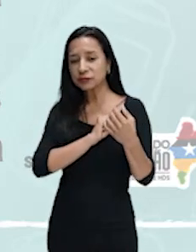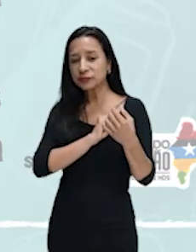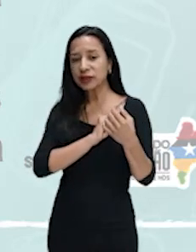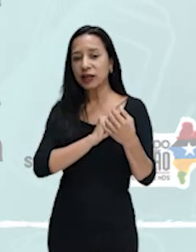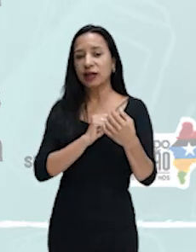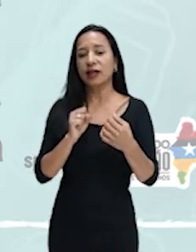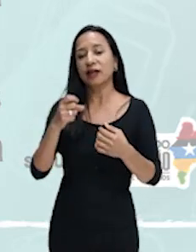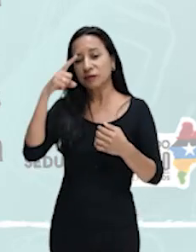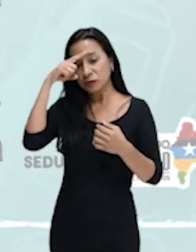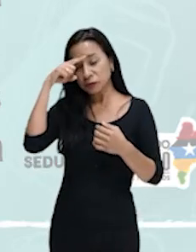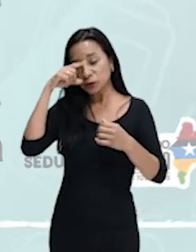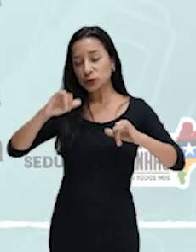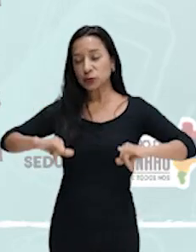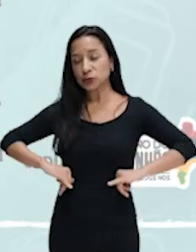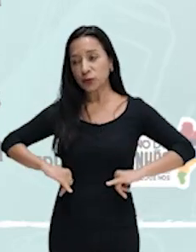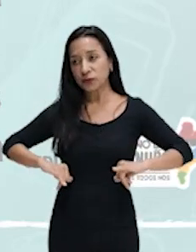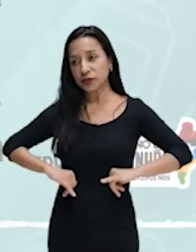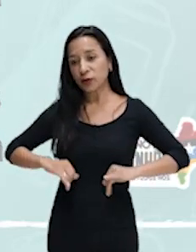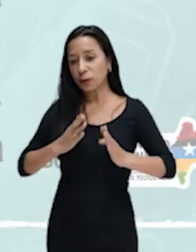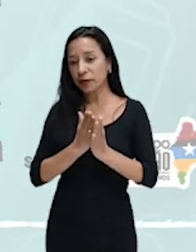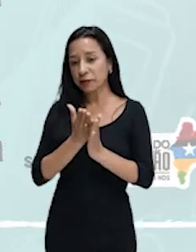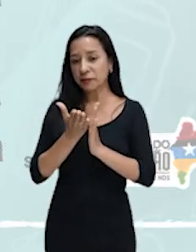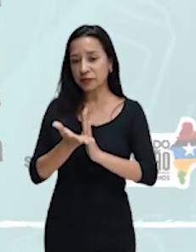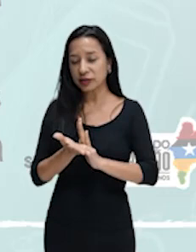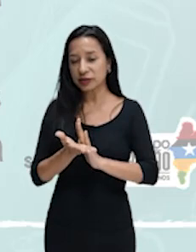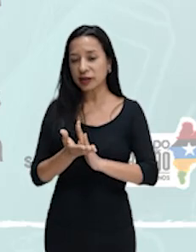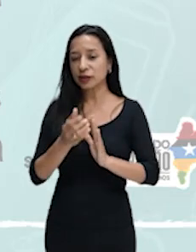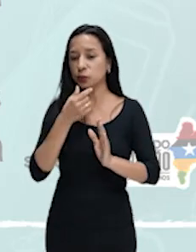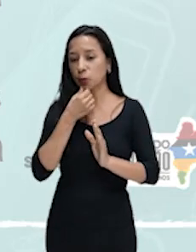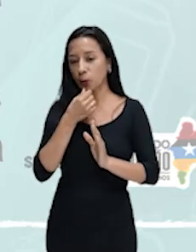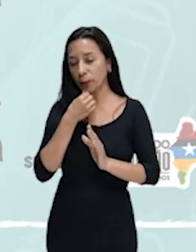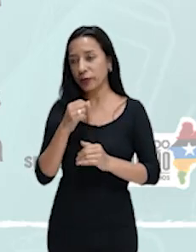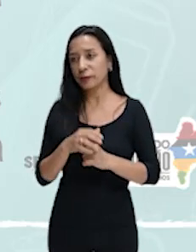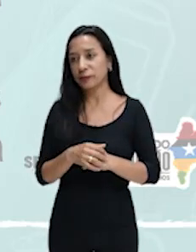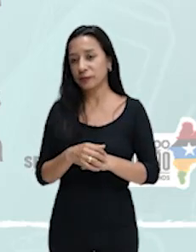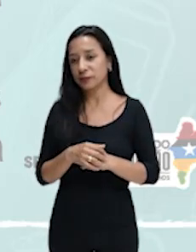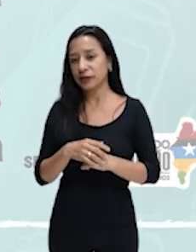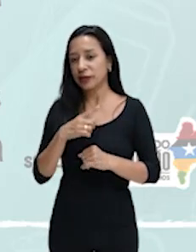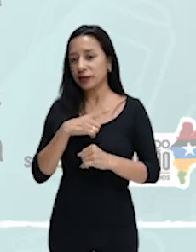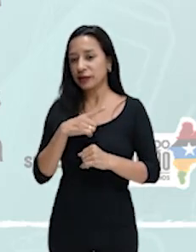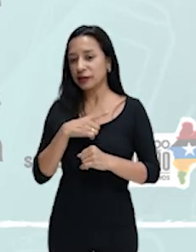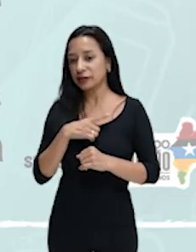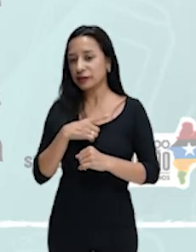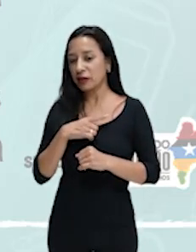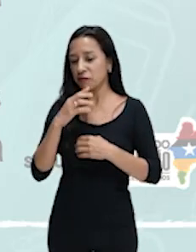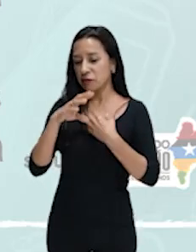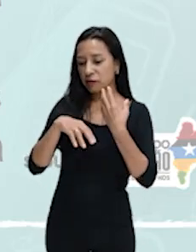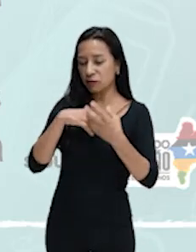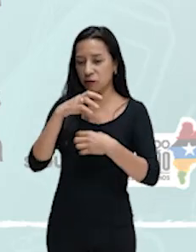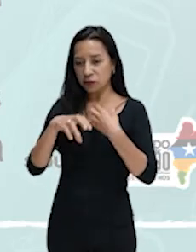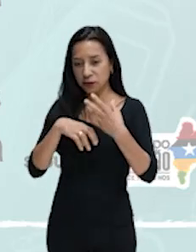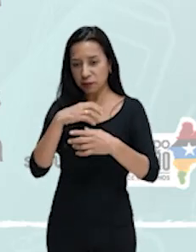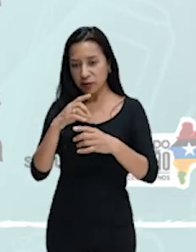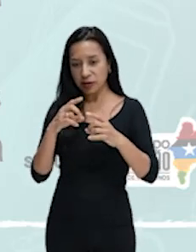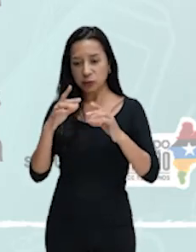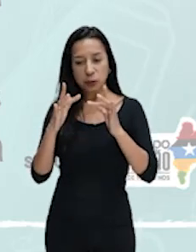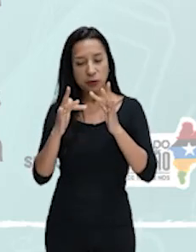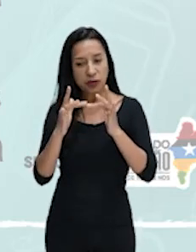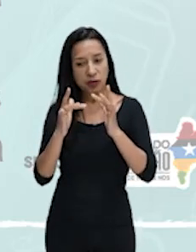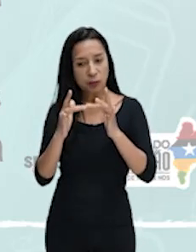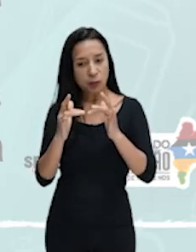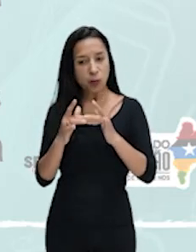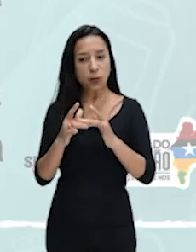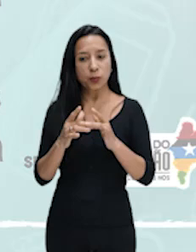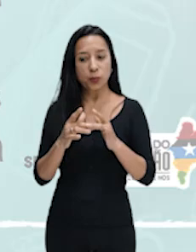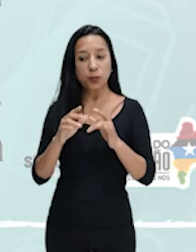ela e aumentando a mágoa de sua esposa. As traições de Rivera levaram a mexicana a sair com